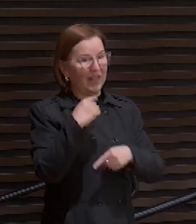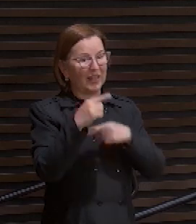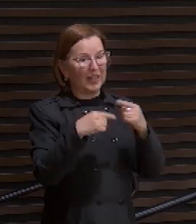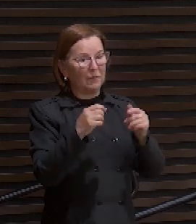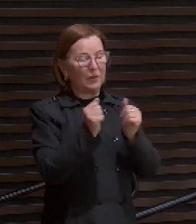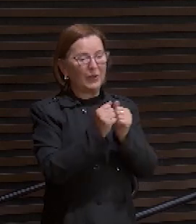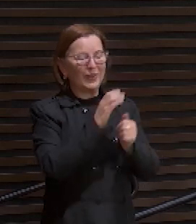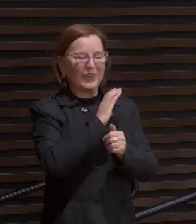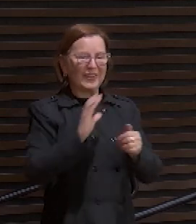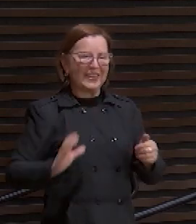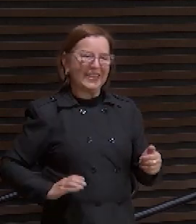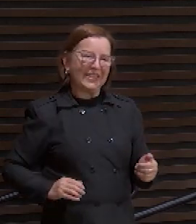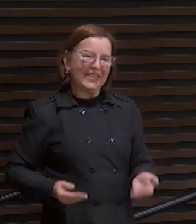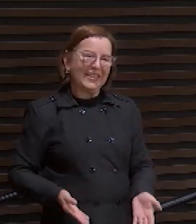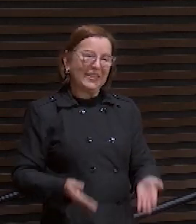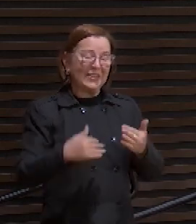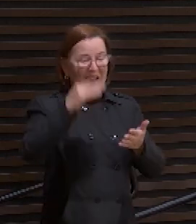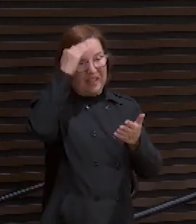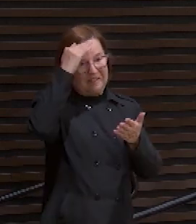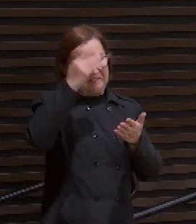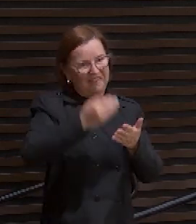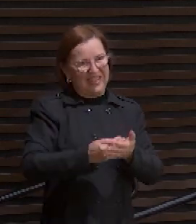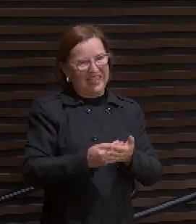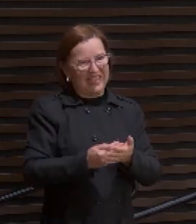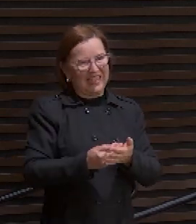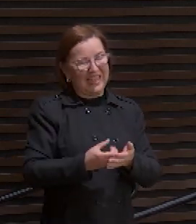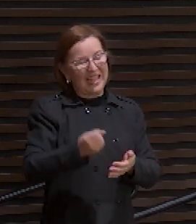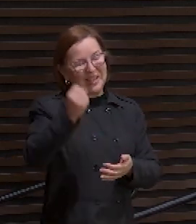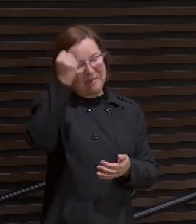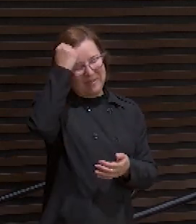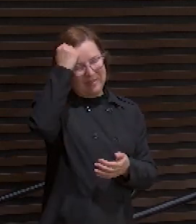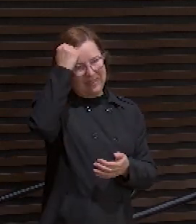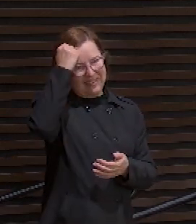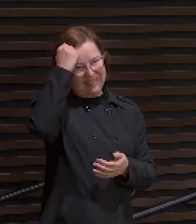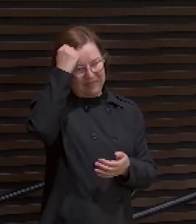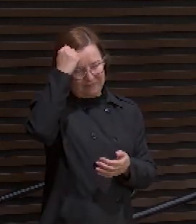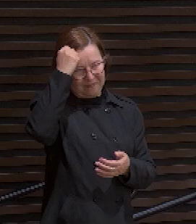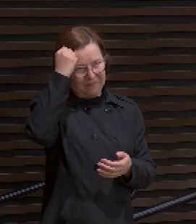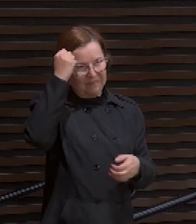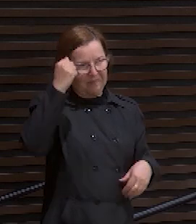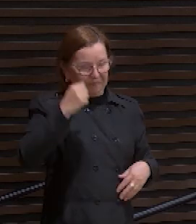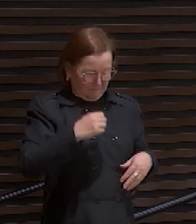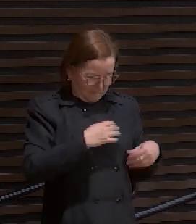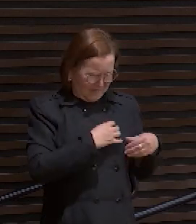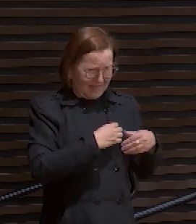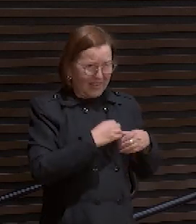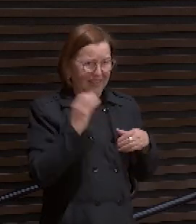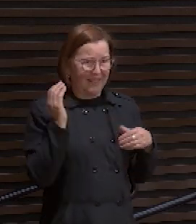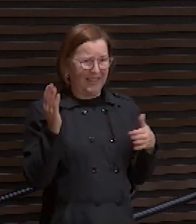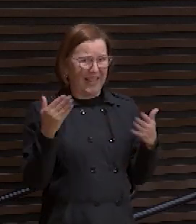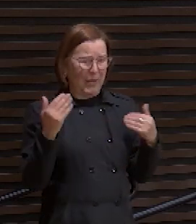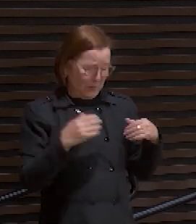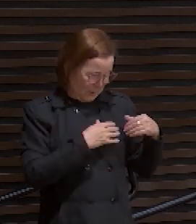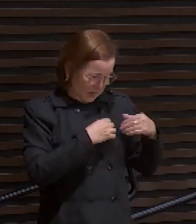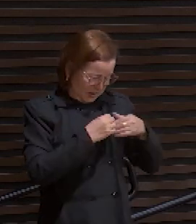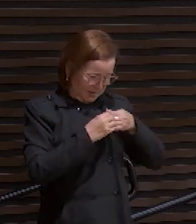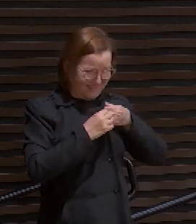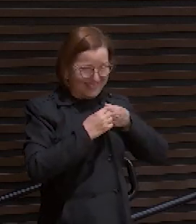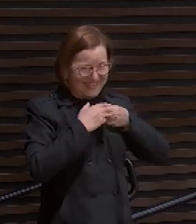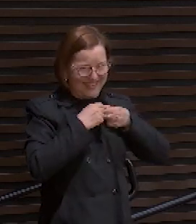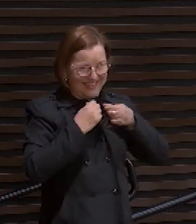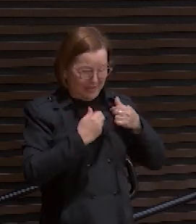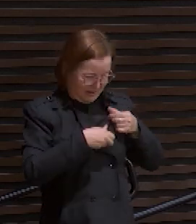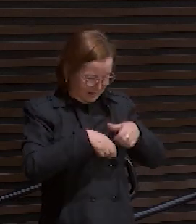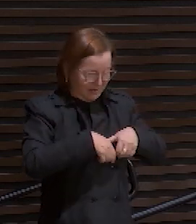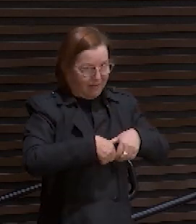Cristo, Ele nos dá a fé e o arrependimento. Eu fiquei tão contente de cantar ali